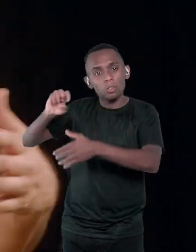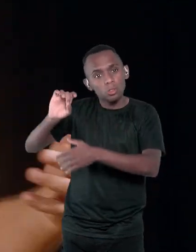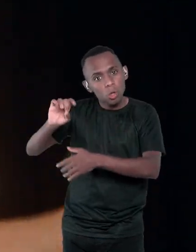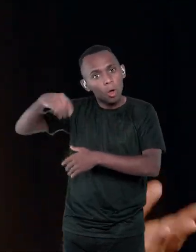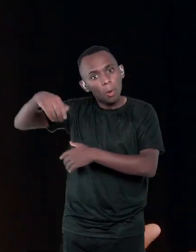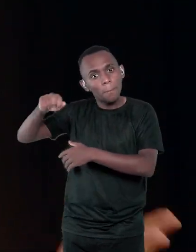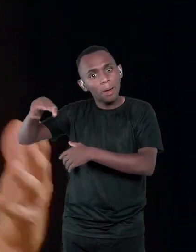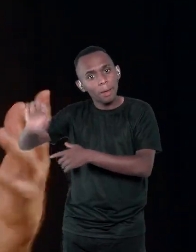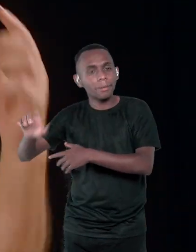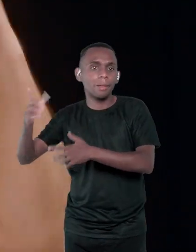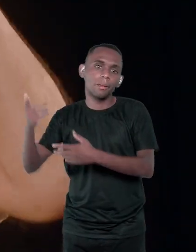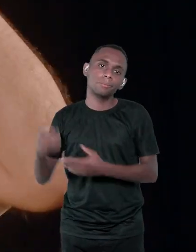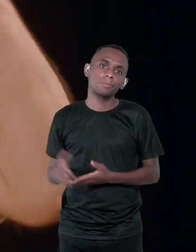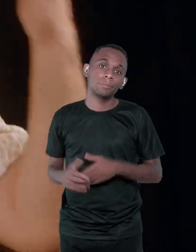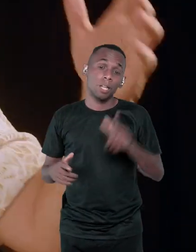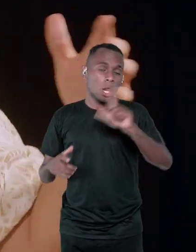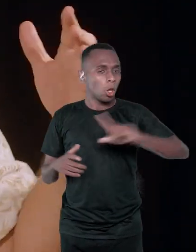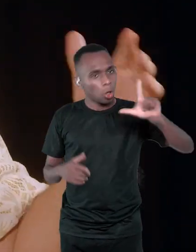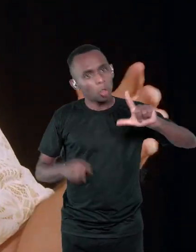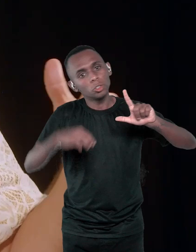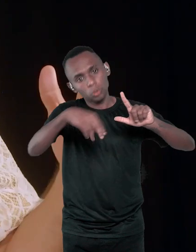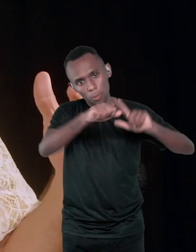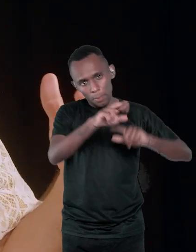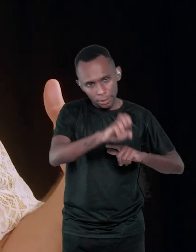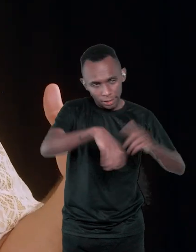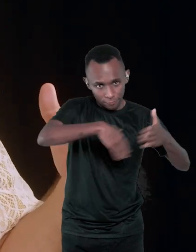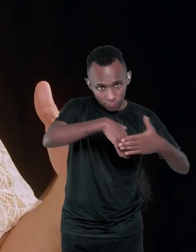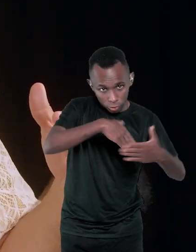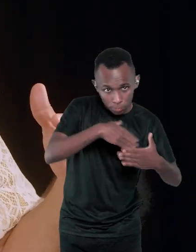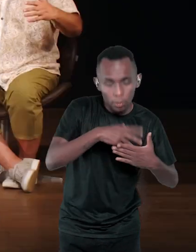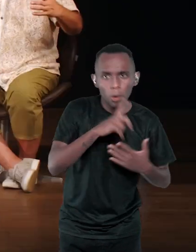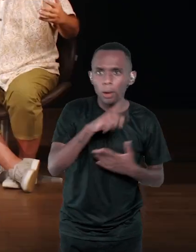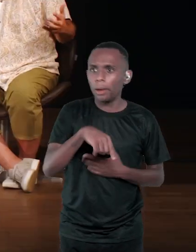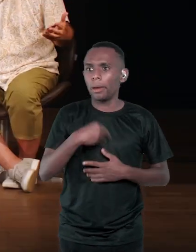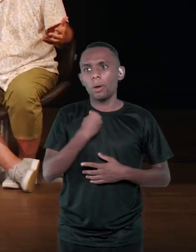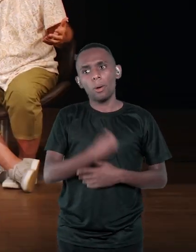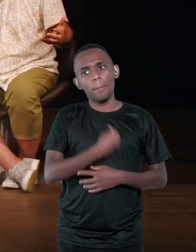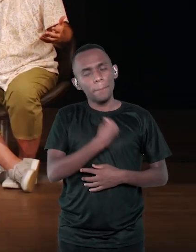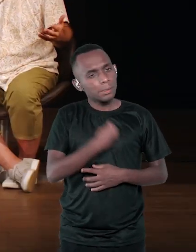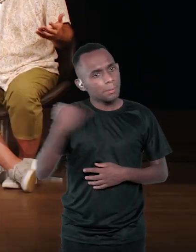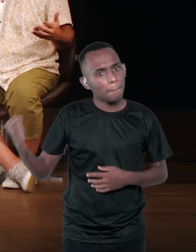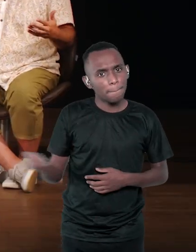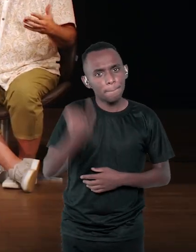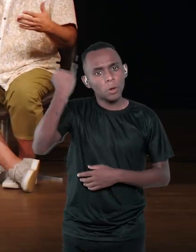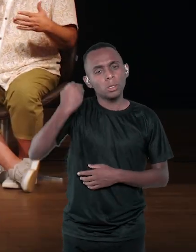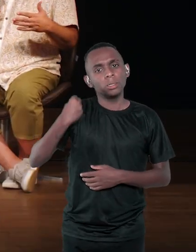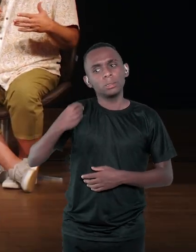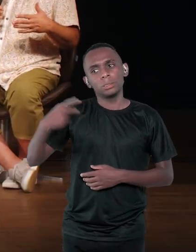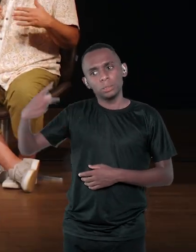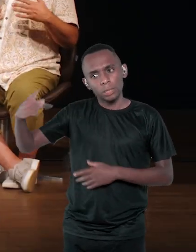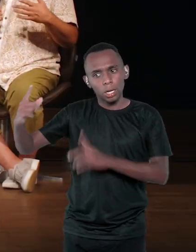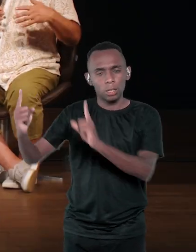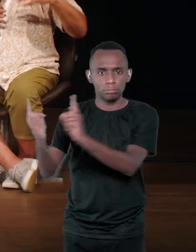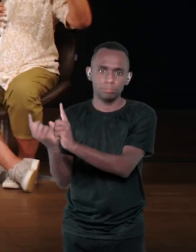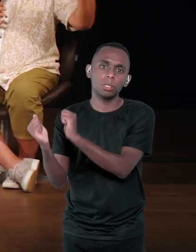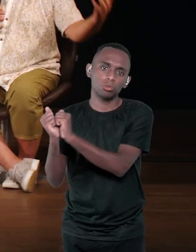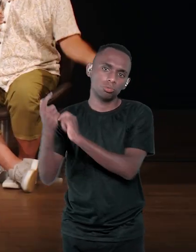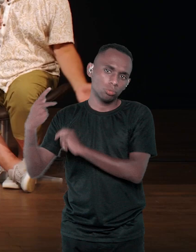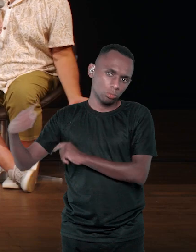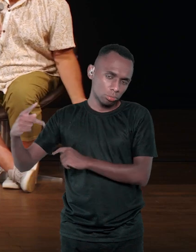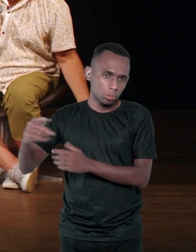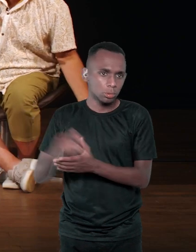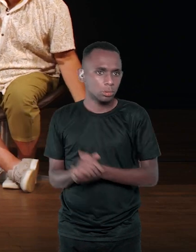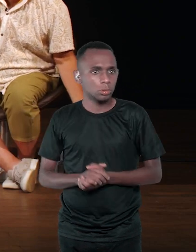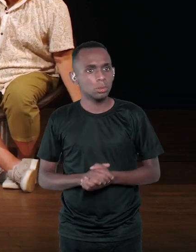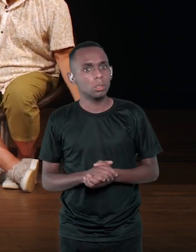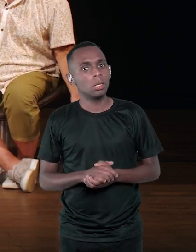73. Claro que o Mané, o Garrincha, tem uma presença enorme na vida dela. Né? A Elza Soares